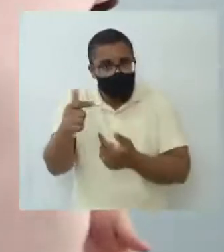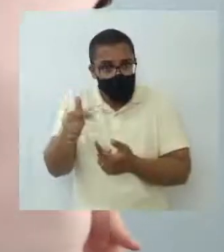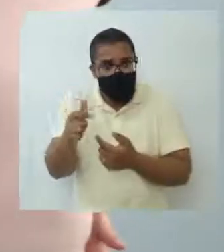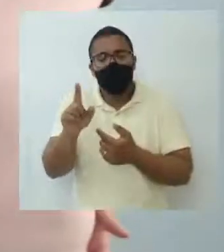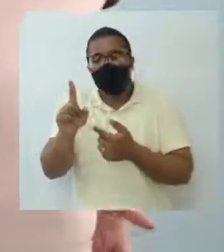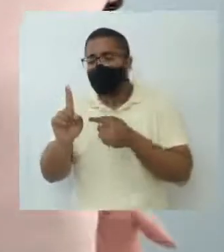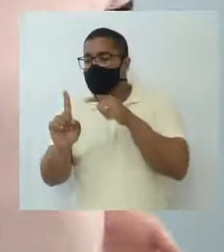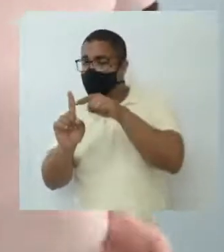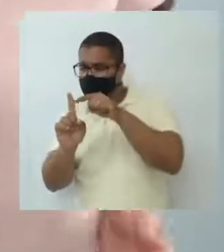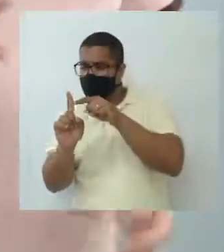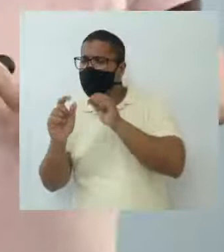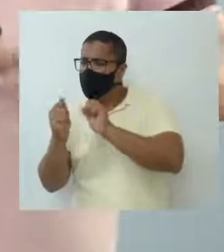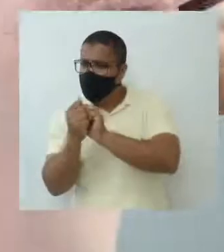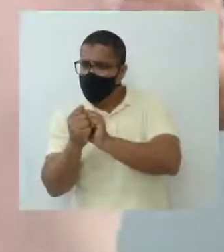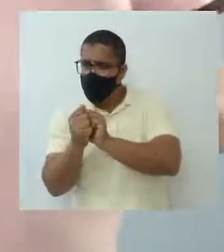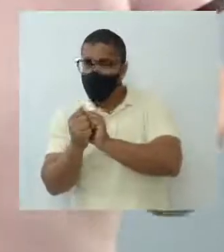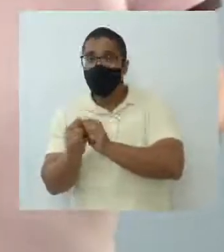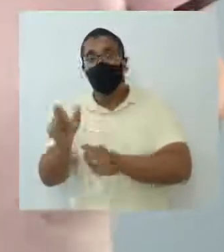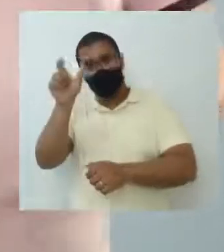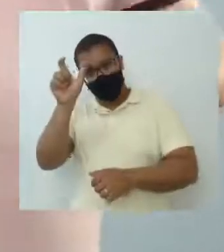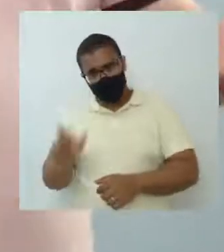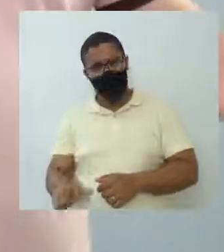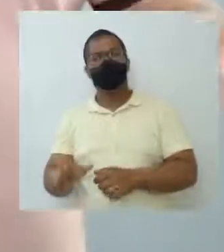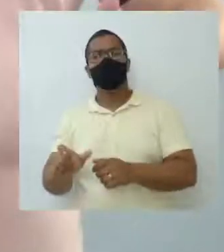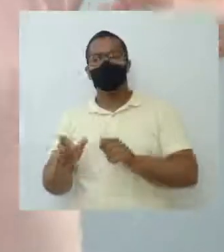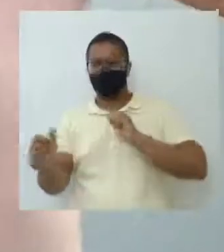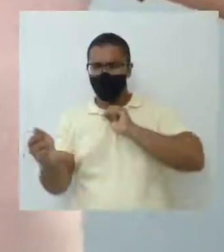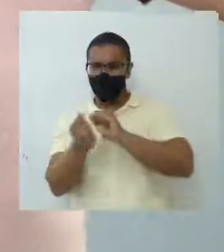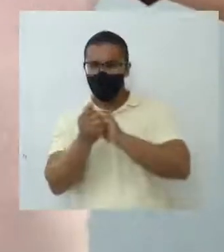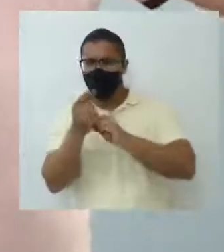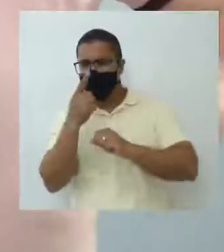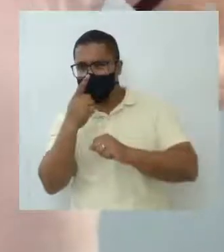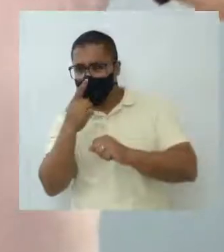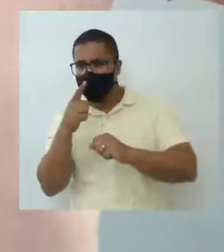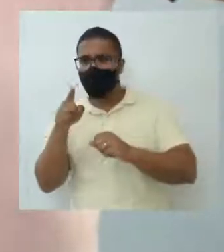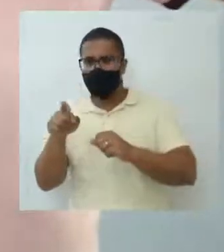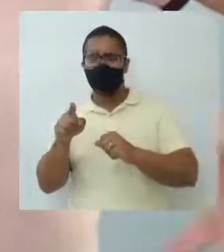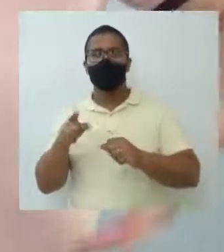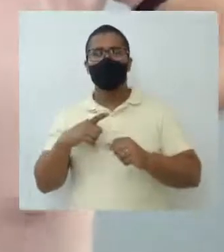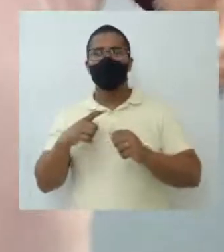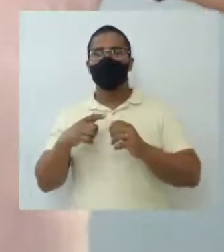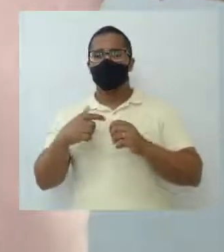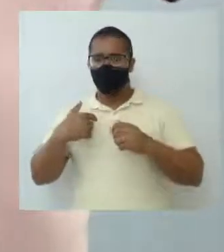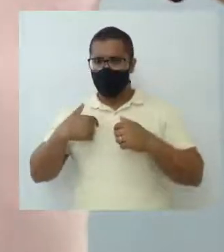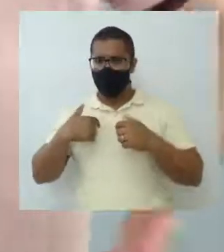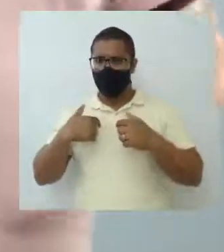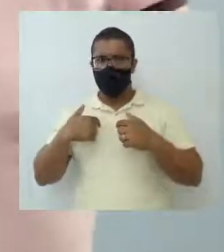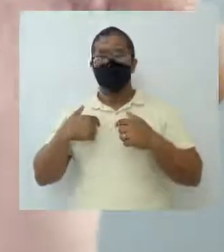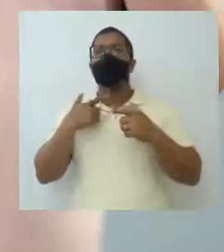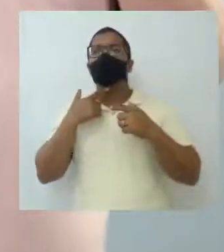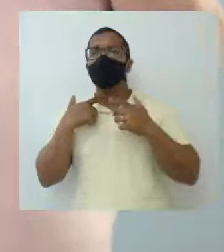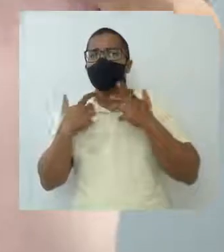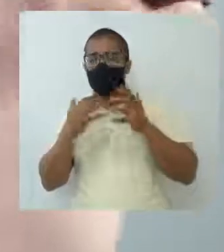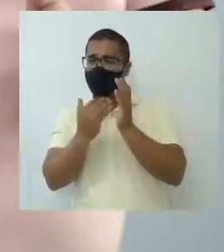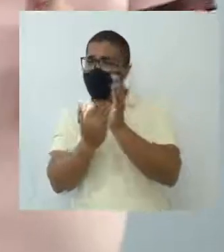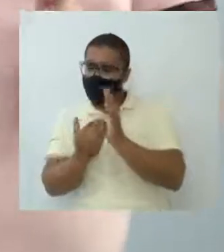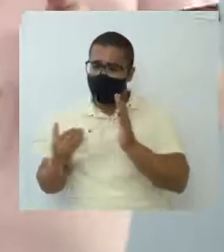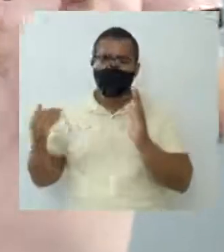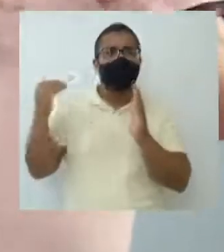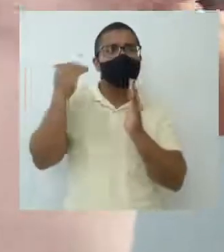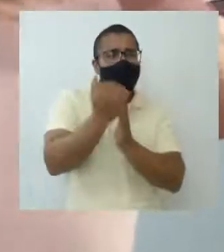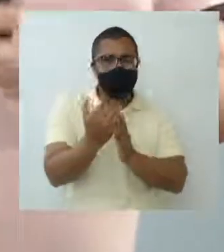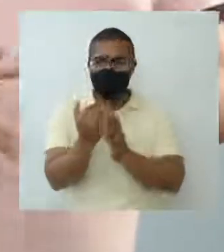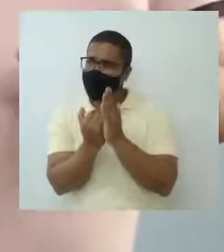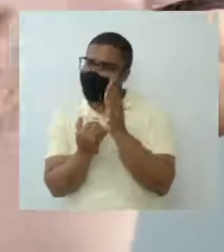a personalidade de hoje, ela fez isso. Lembra, ó mestre, fazei-me que eu procure mais. Então, são